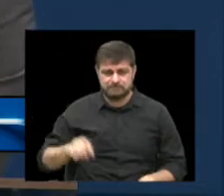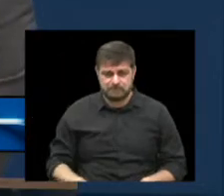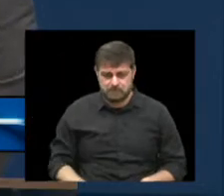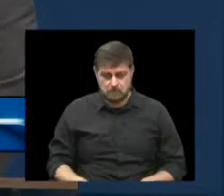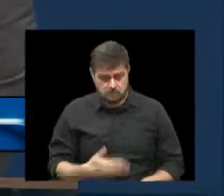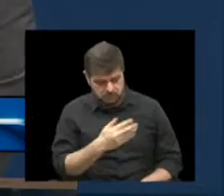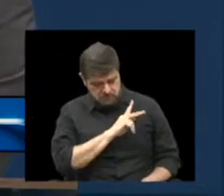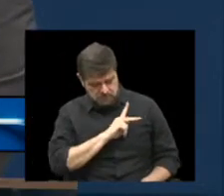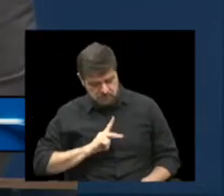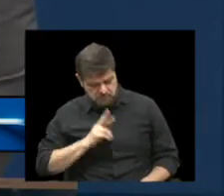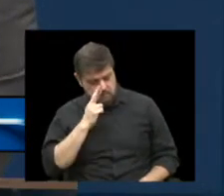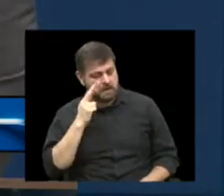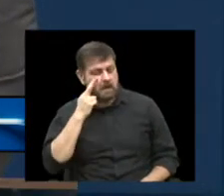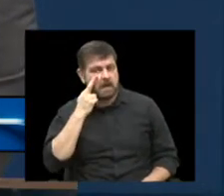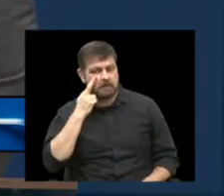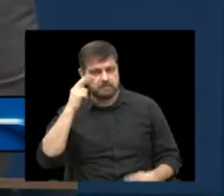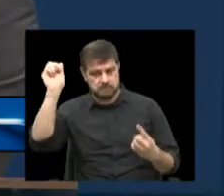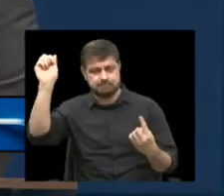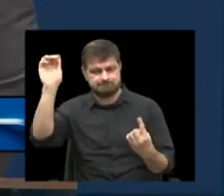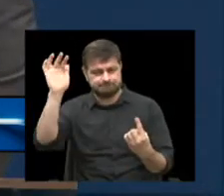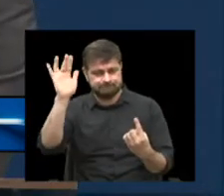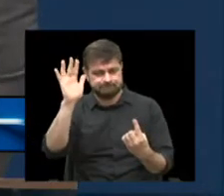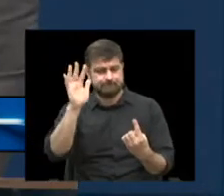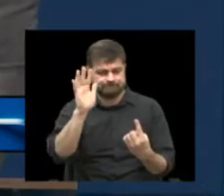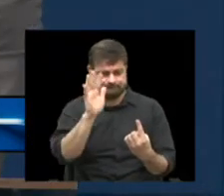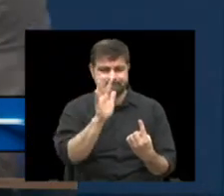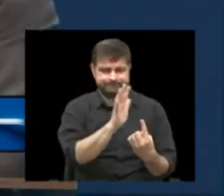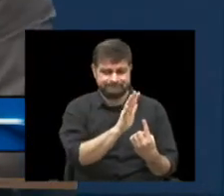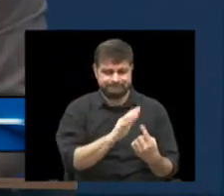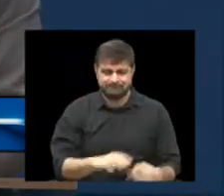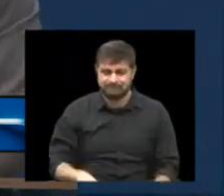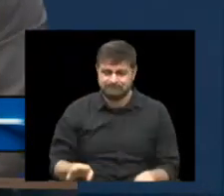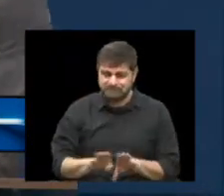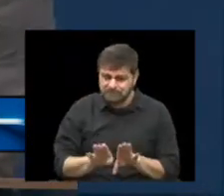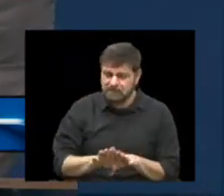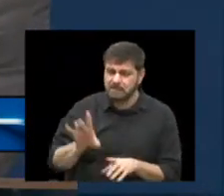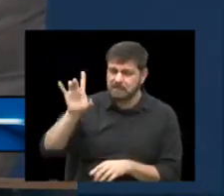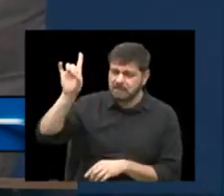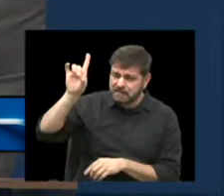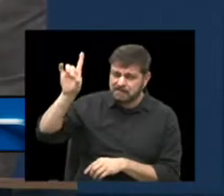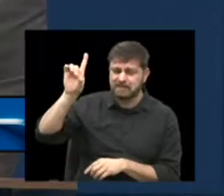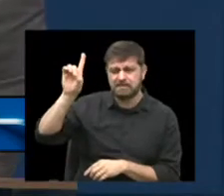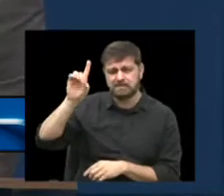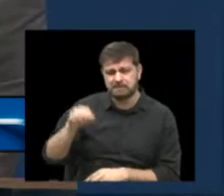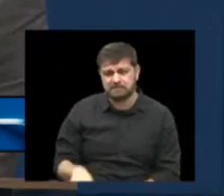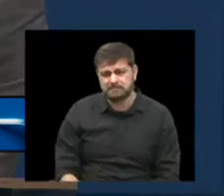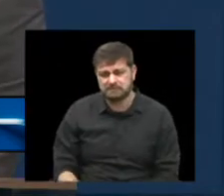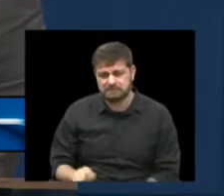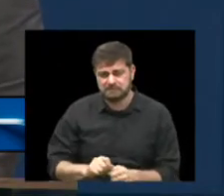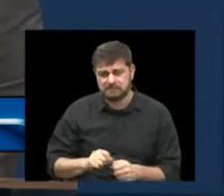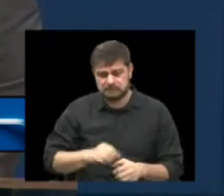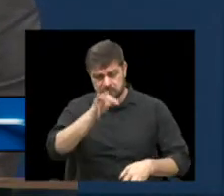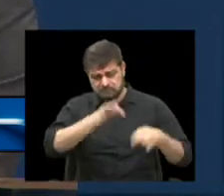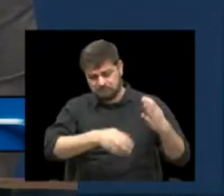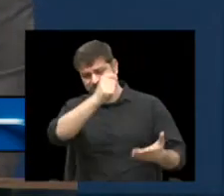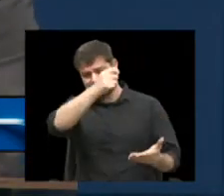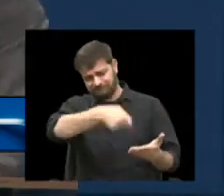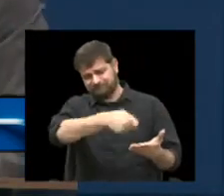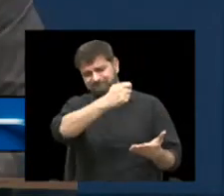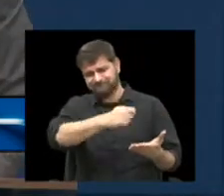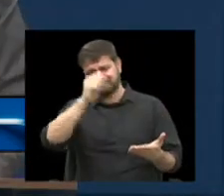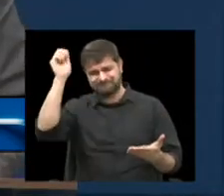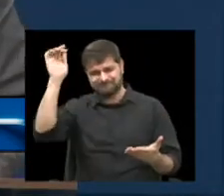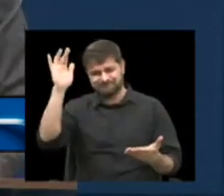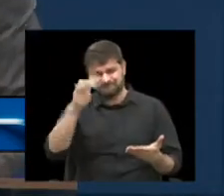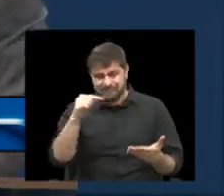Sua Excelência, que está no comando dessa casa, que possa iluminar os promotores de justiça para que